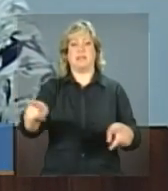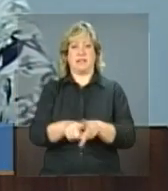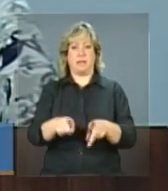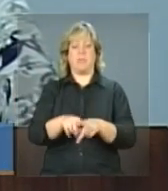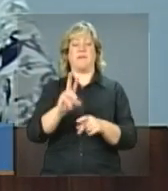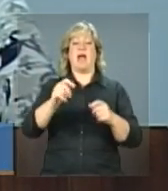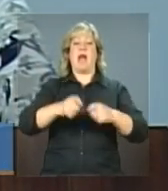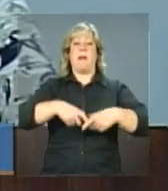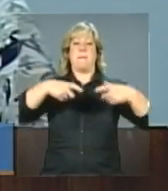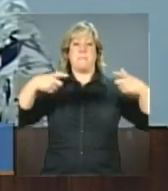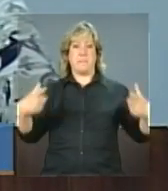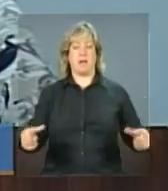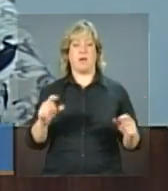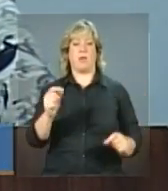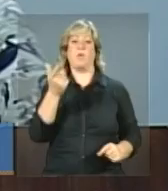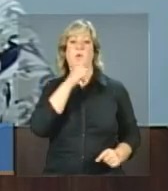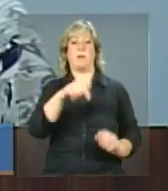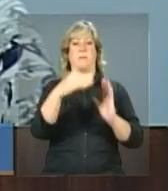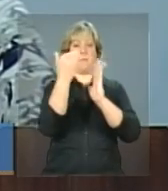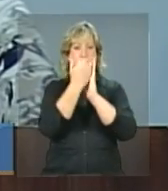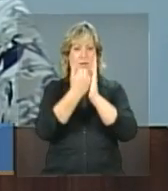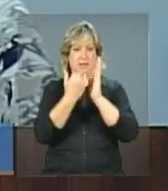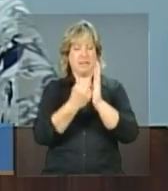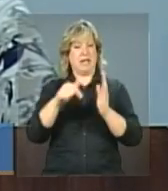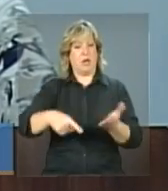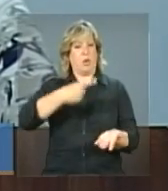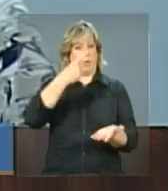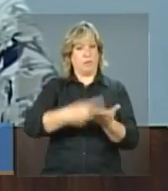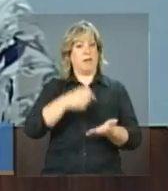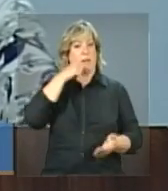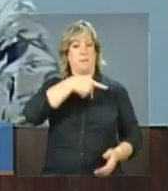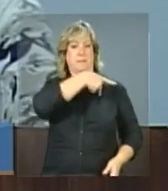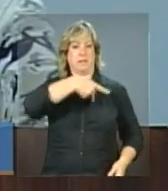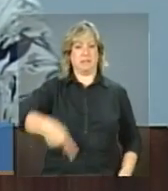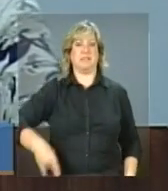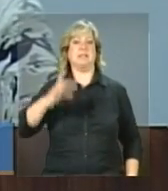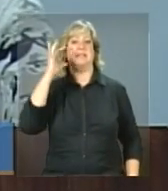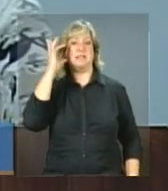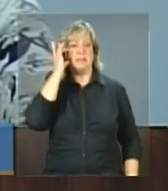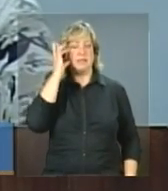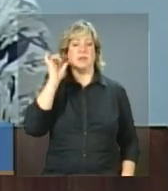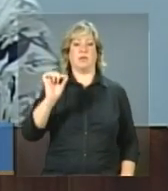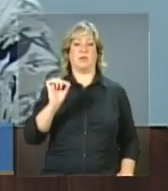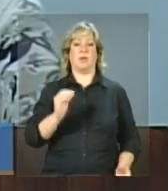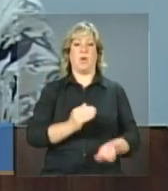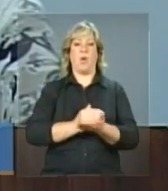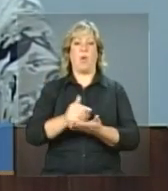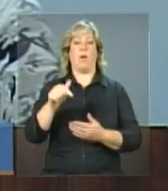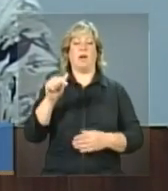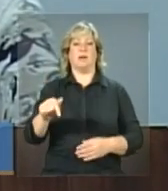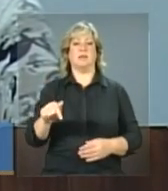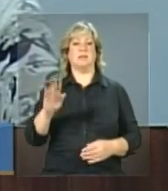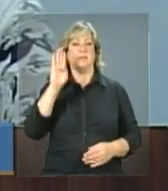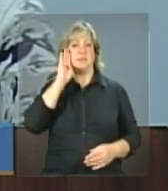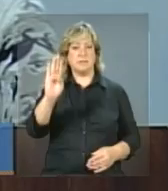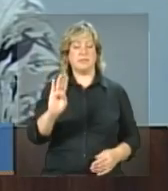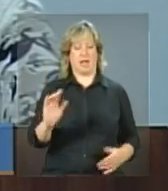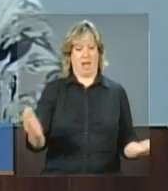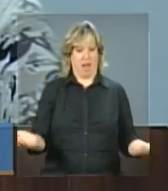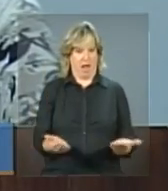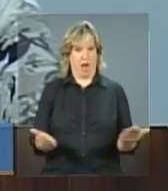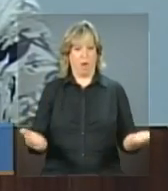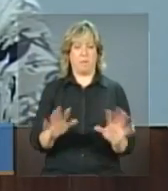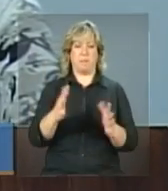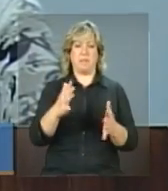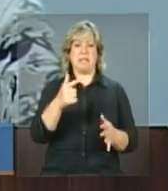o Programa de Aquisição de Alimentos. Um dos compromissos da nossa presidenta Dilma é passar o Programa de Aquisição de Alimentos do patamar que ele se encontra hoje, em